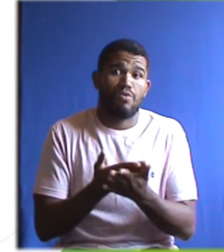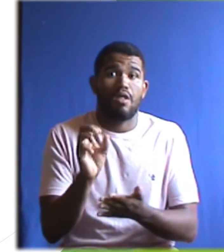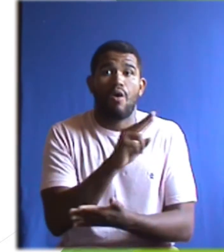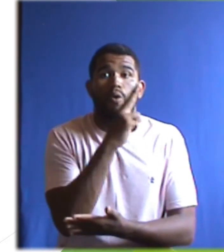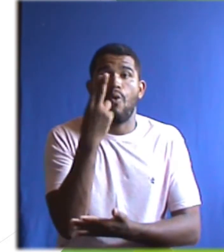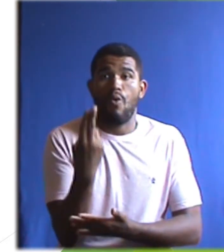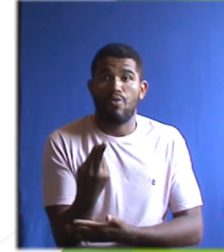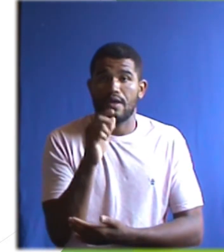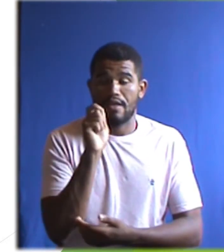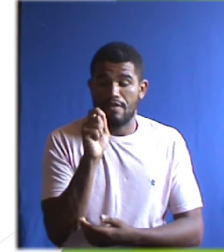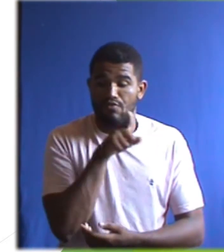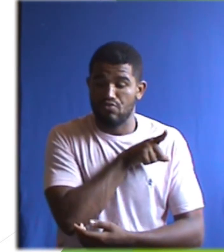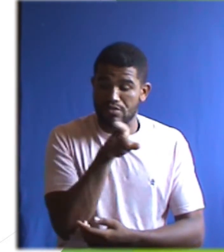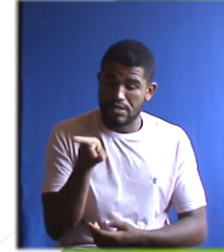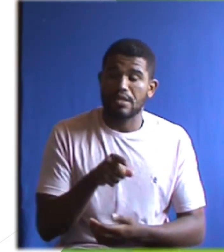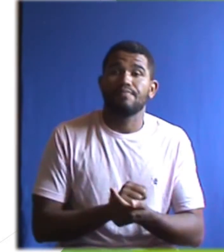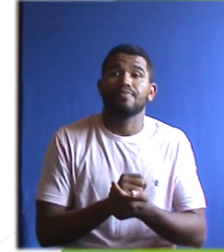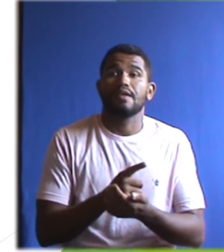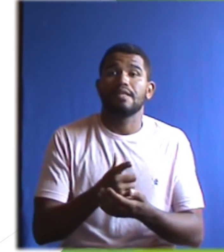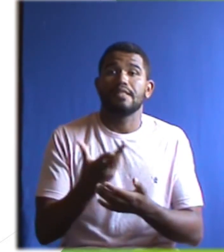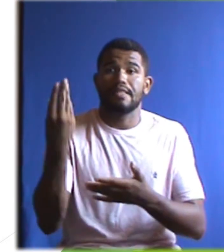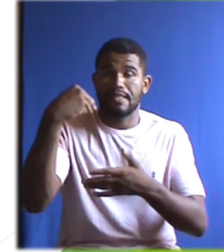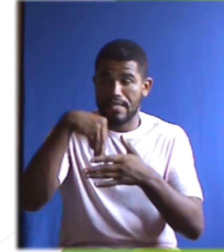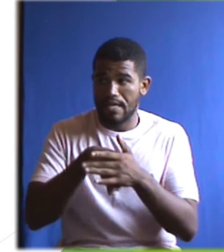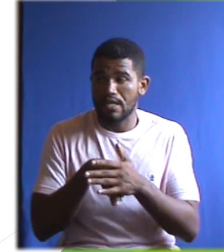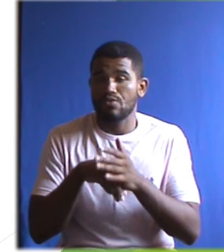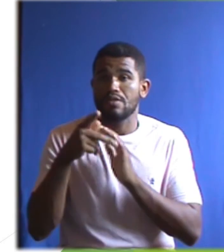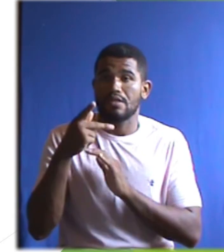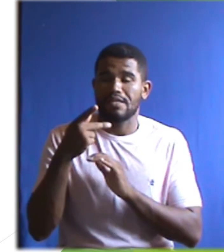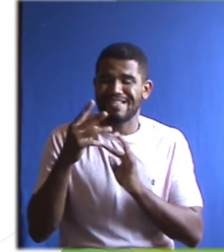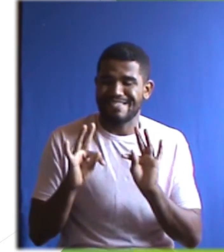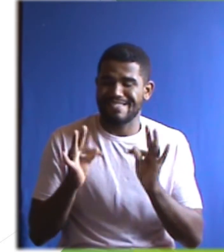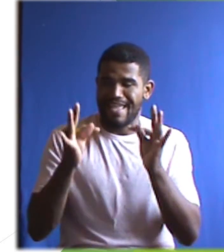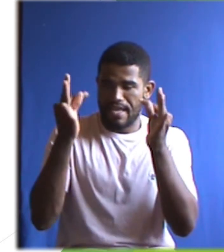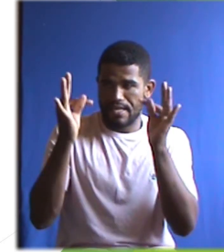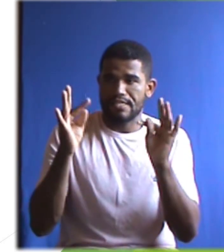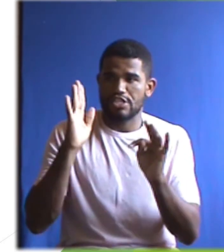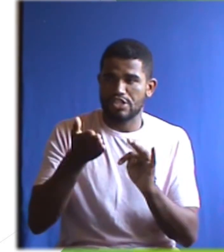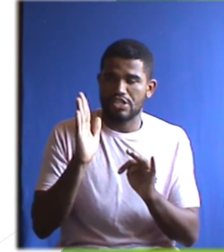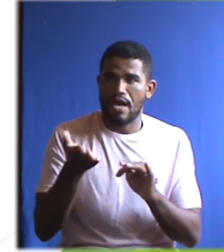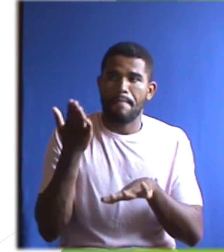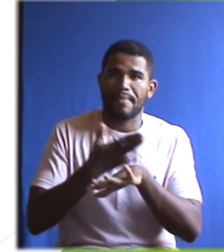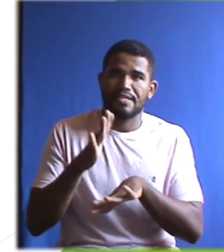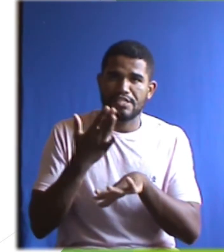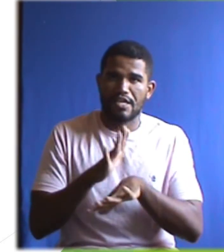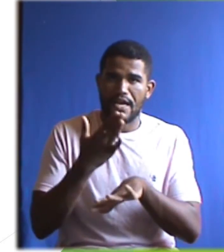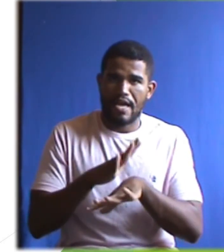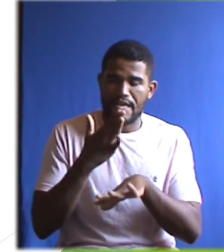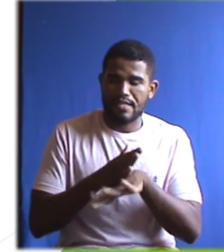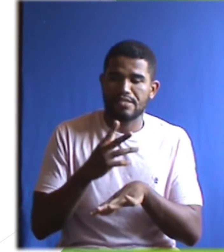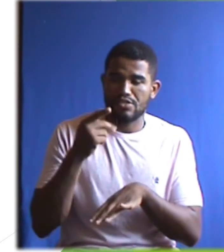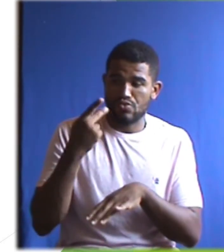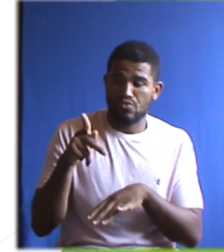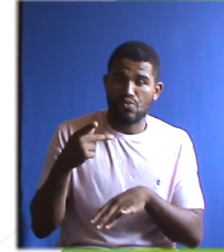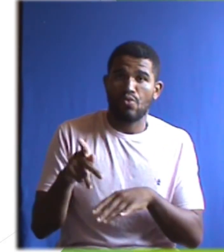que está sendo empregado na escola, ou que você, dentro das técnicas que